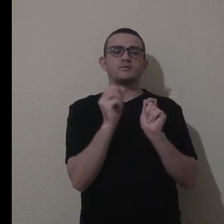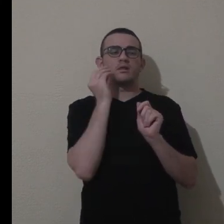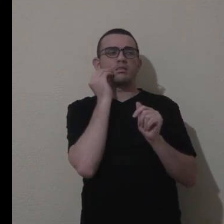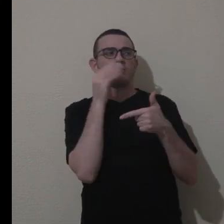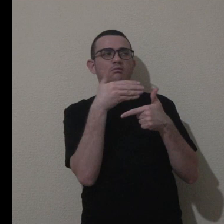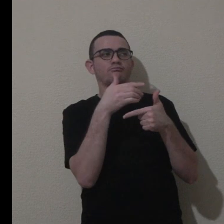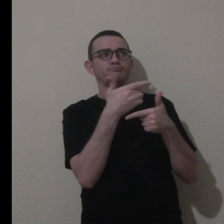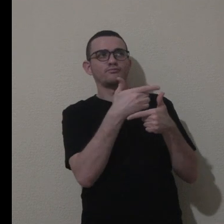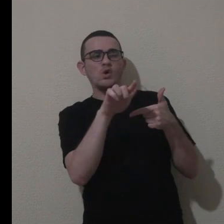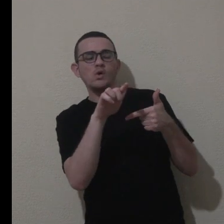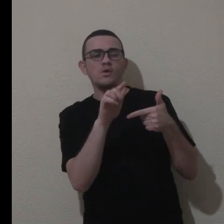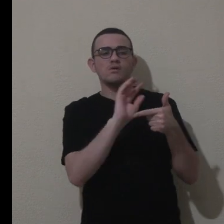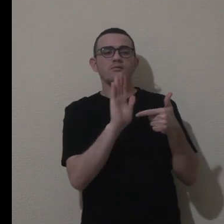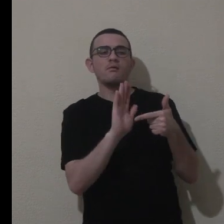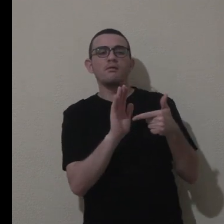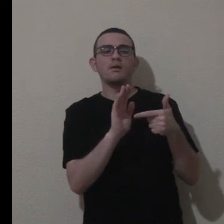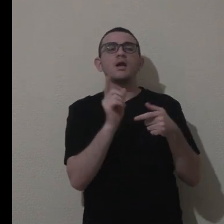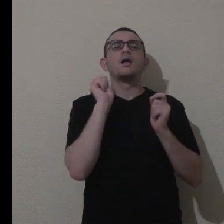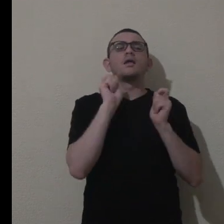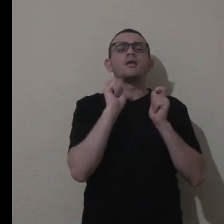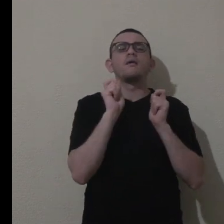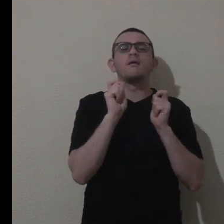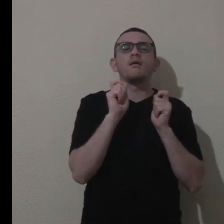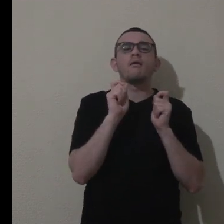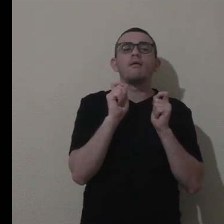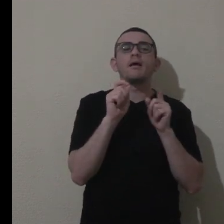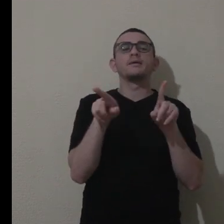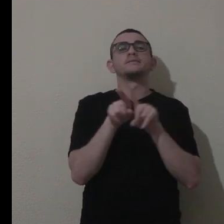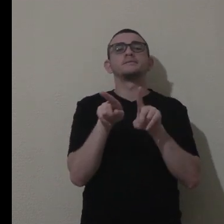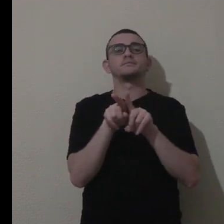Vamos passar o próximo slide, que é sobre o ponto de vista